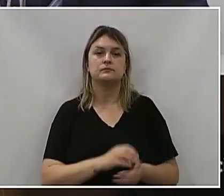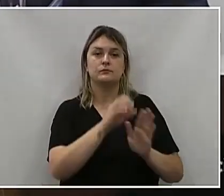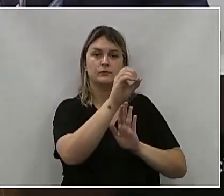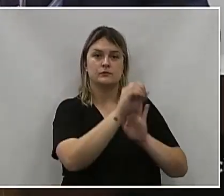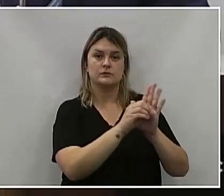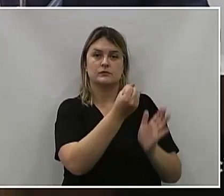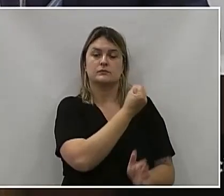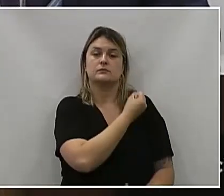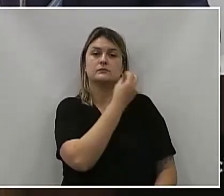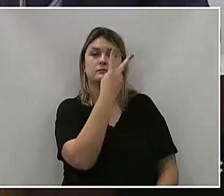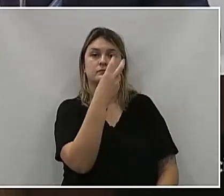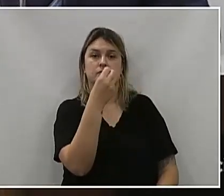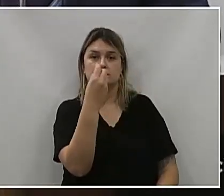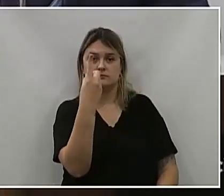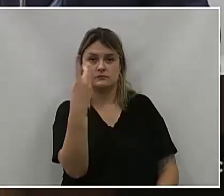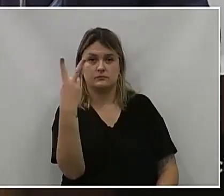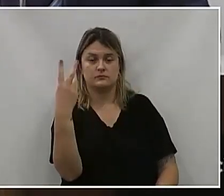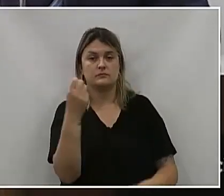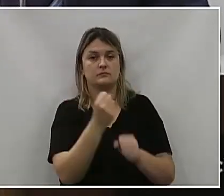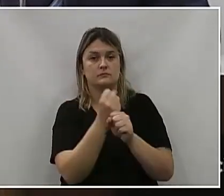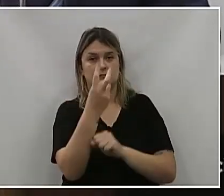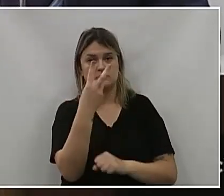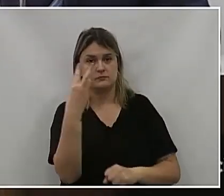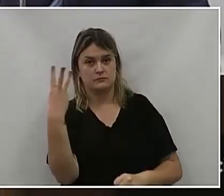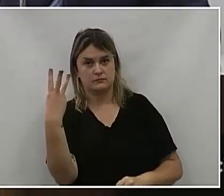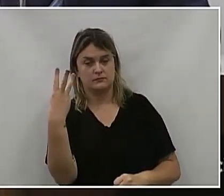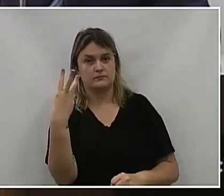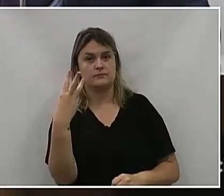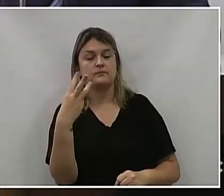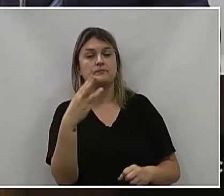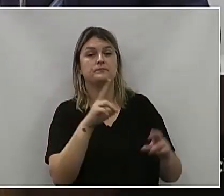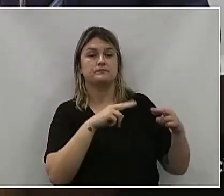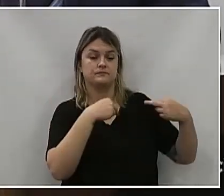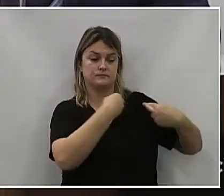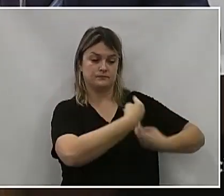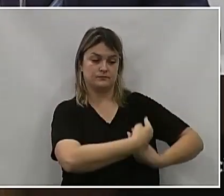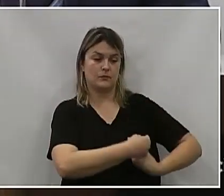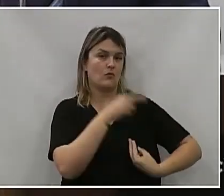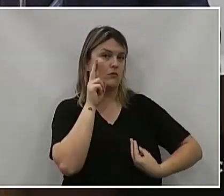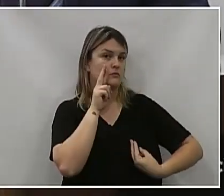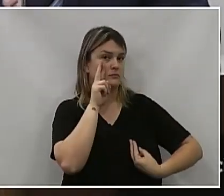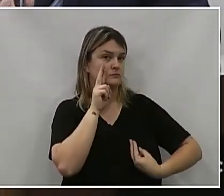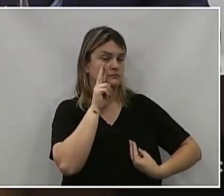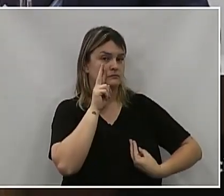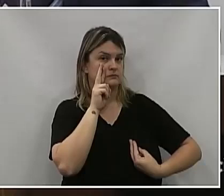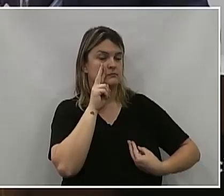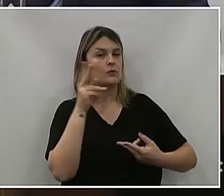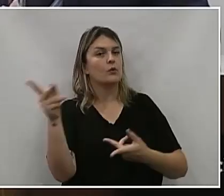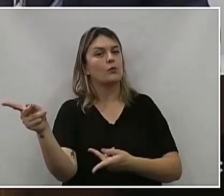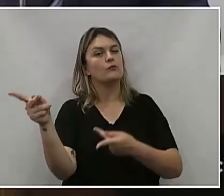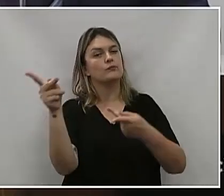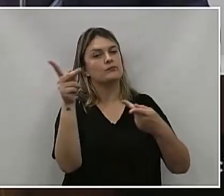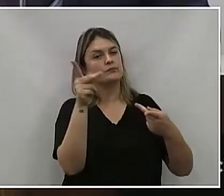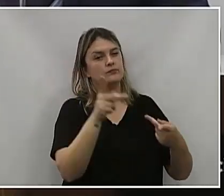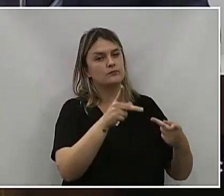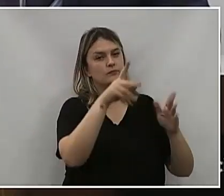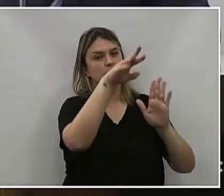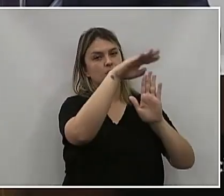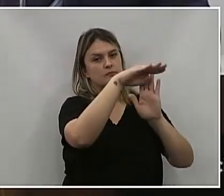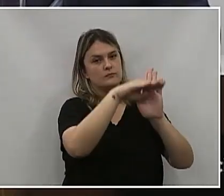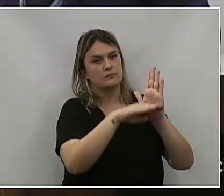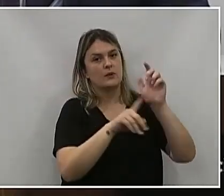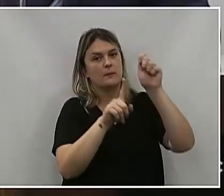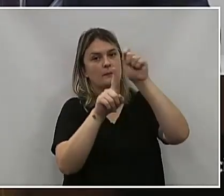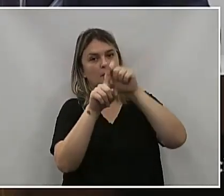Ofício de número 212 de 2023, da Rede Feminina de Combate ao Câncer. Convidamos para a programação do